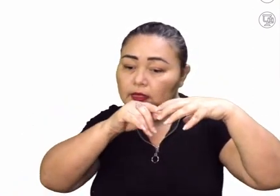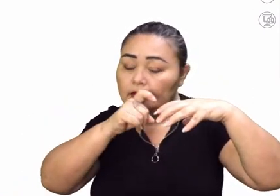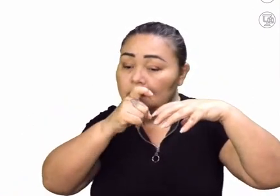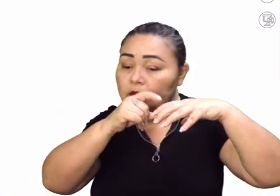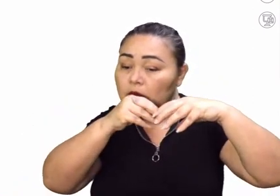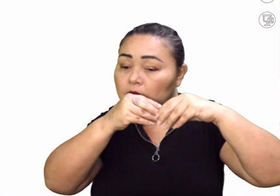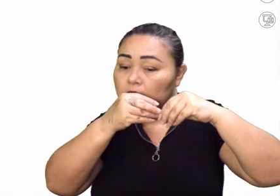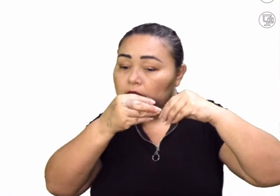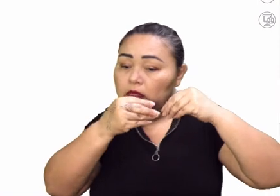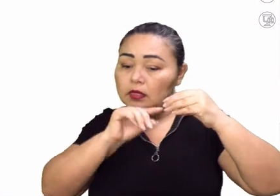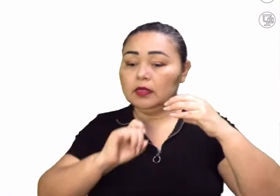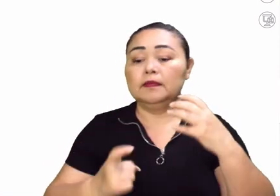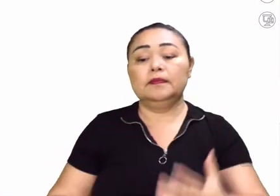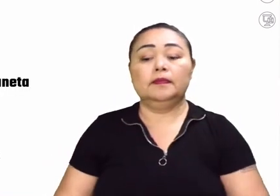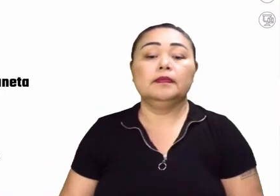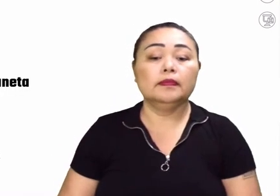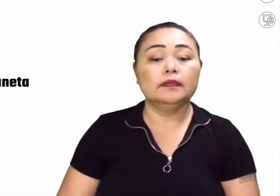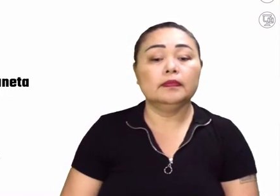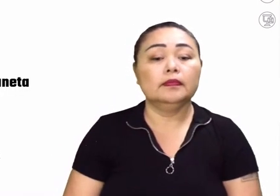beleza